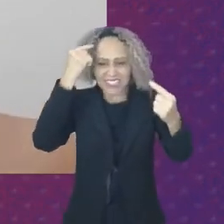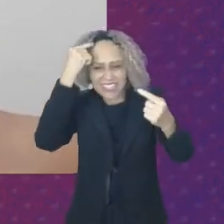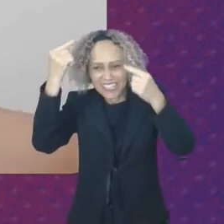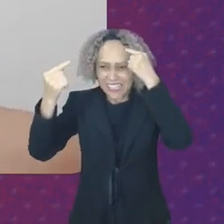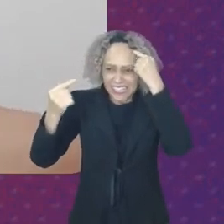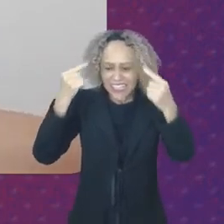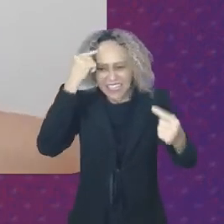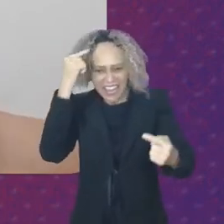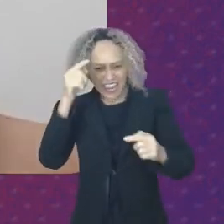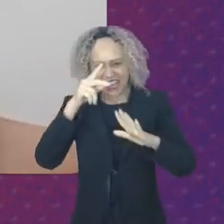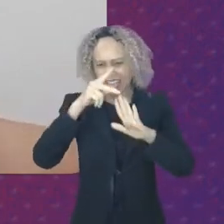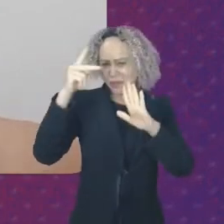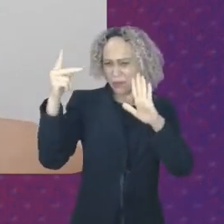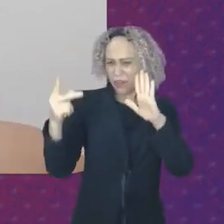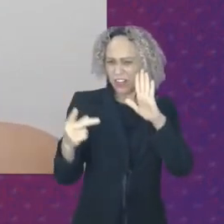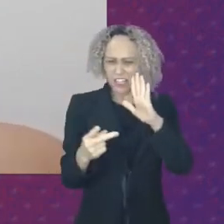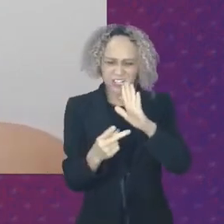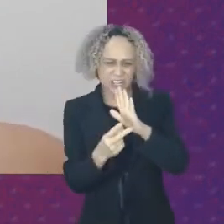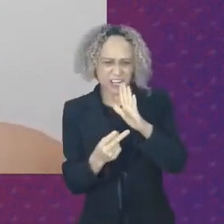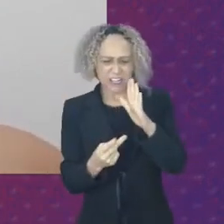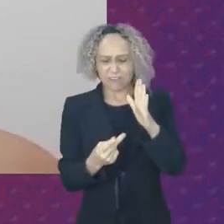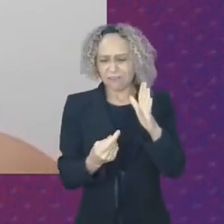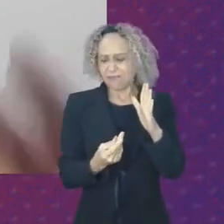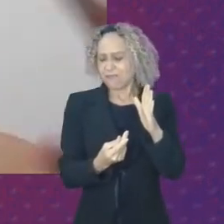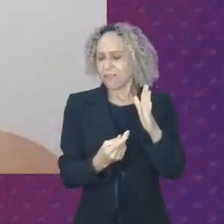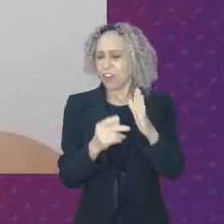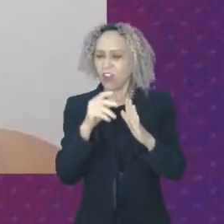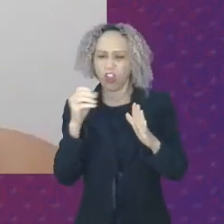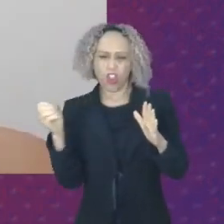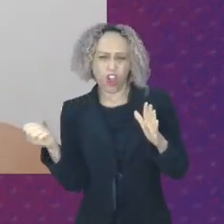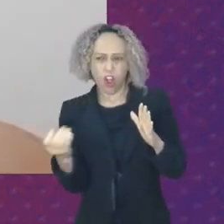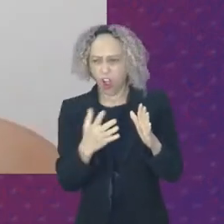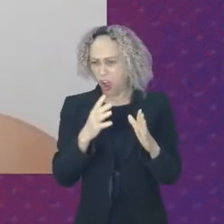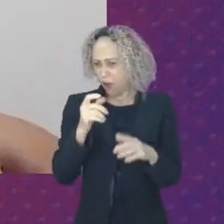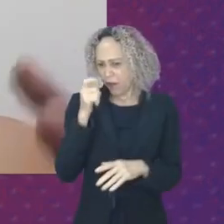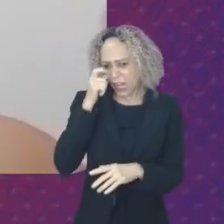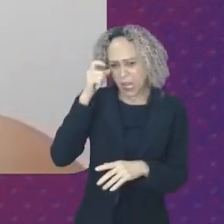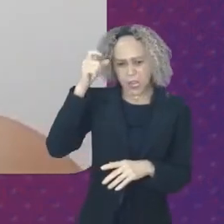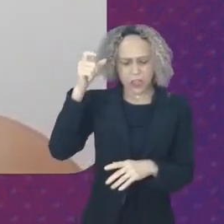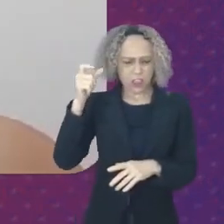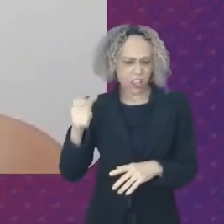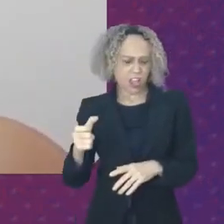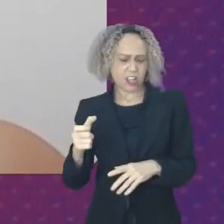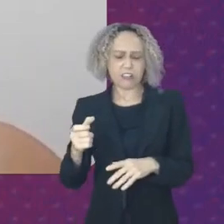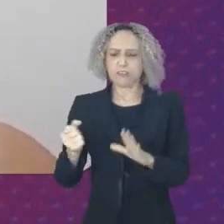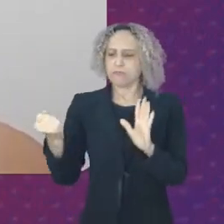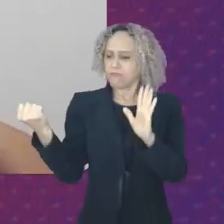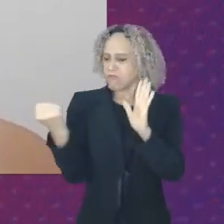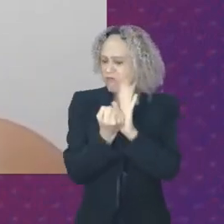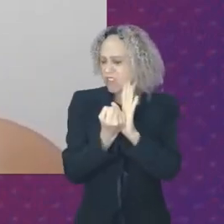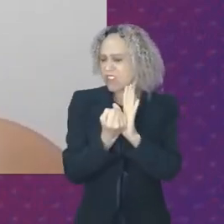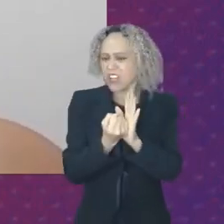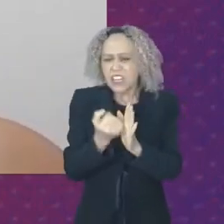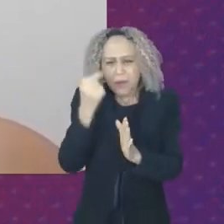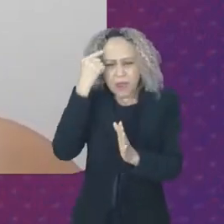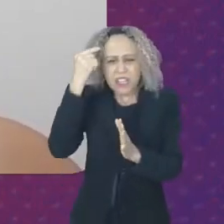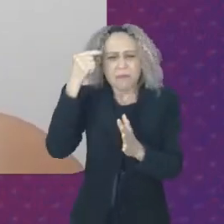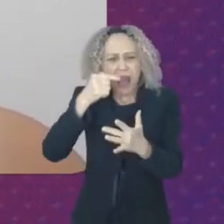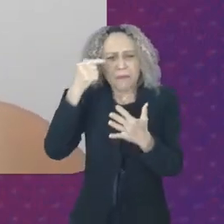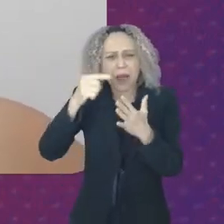de projetos novos, interessantes, tem aquela marca mais